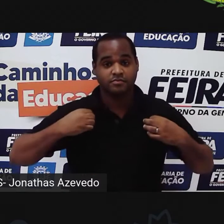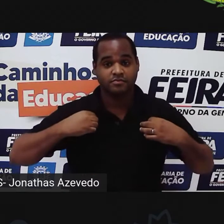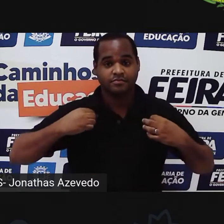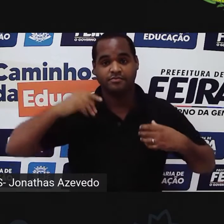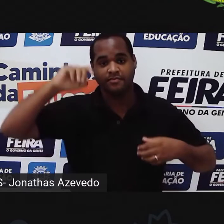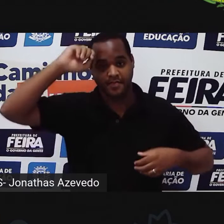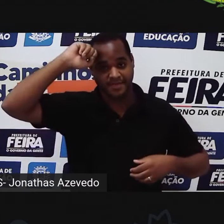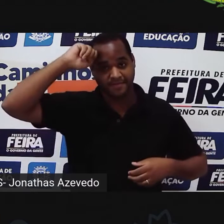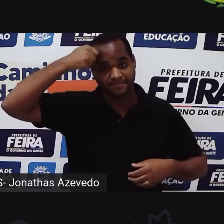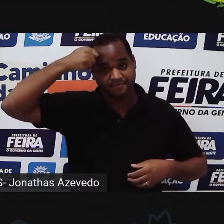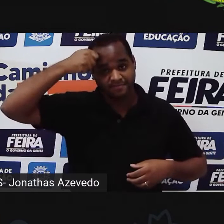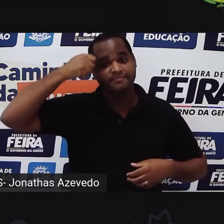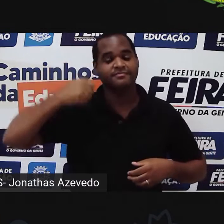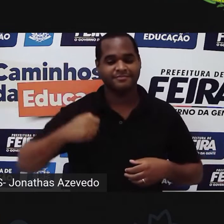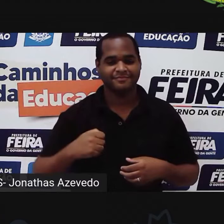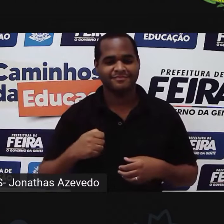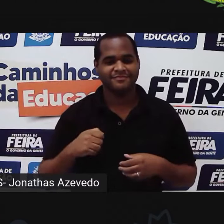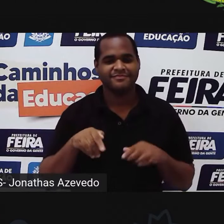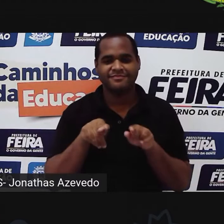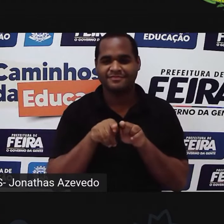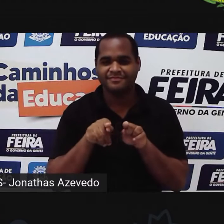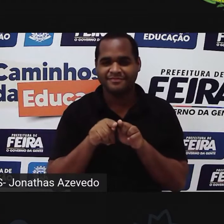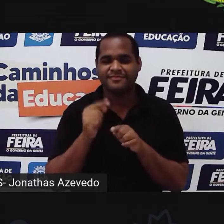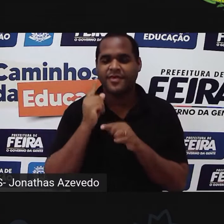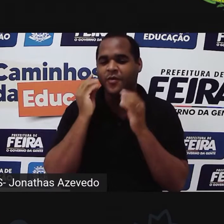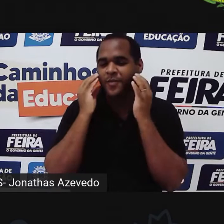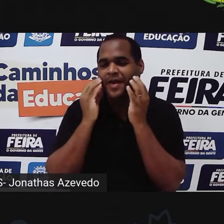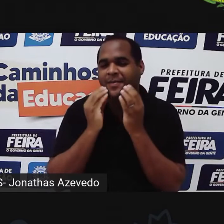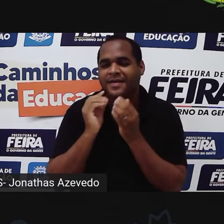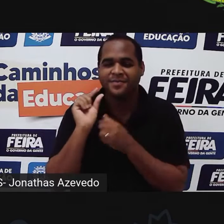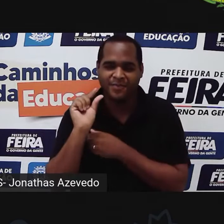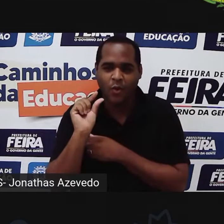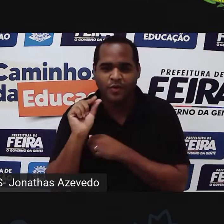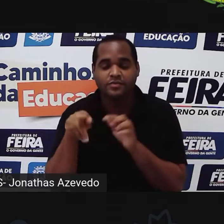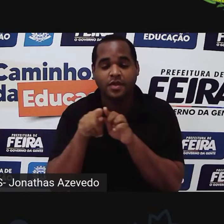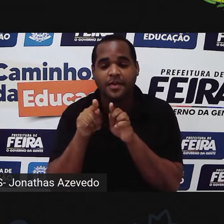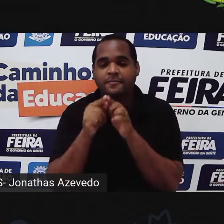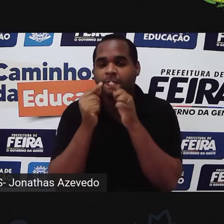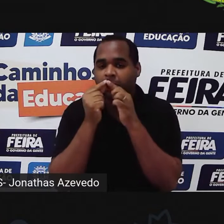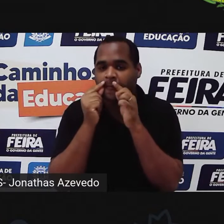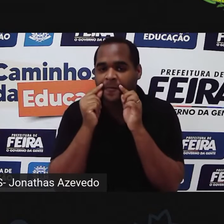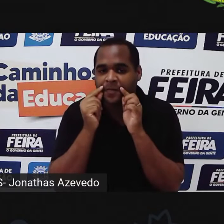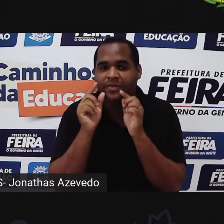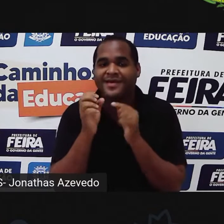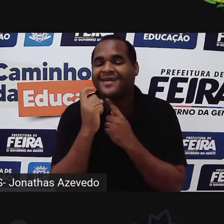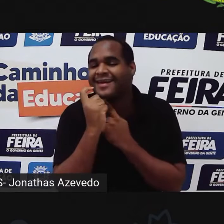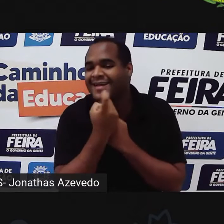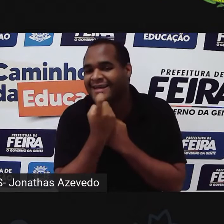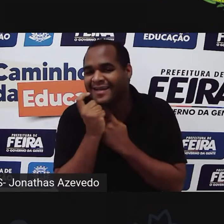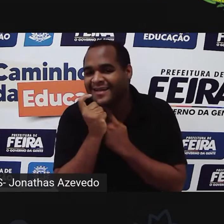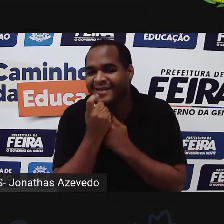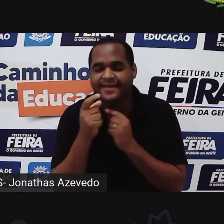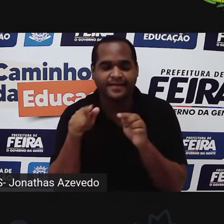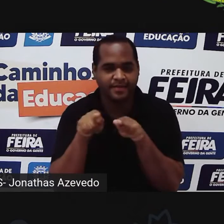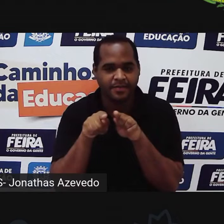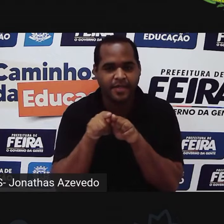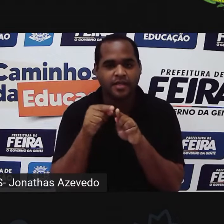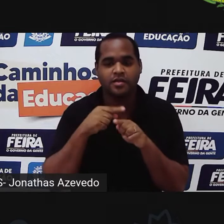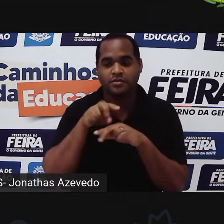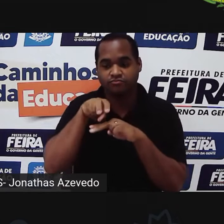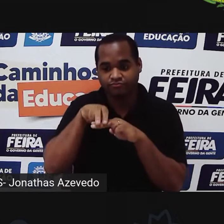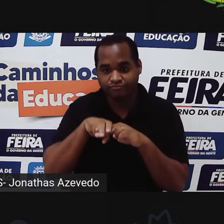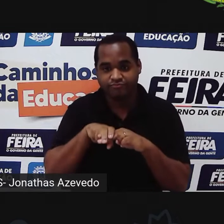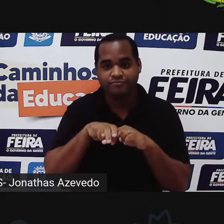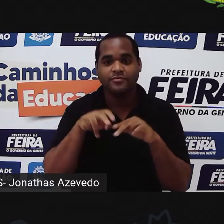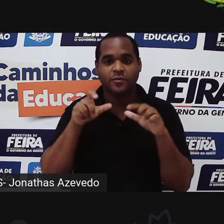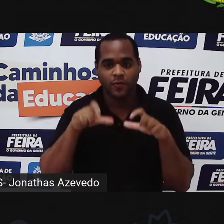camisa preta, eu tenho um pouco de barba, um pouco de bigode, uso aparelho ortodôntico, estou sentado em um